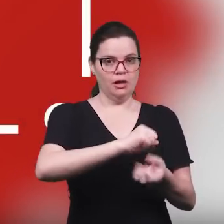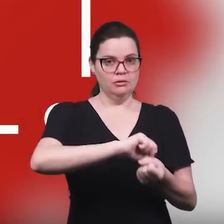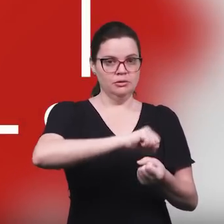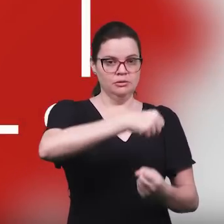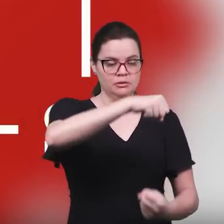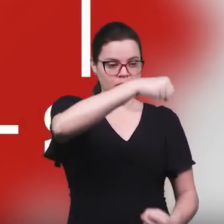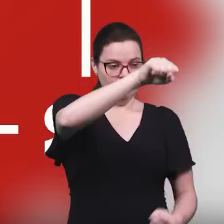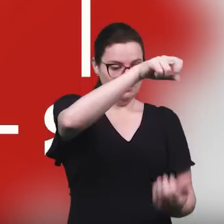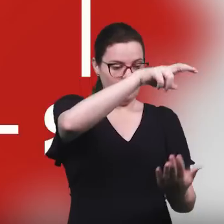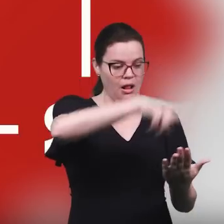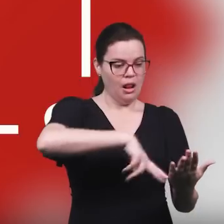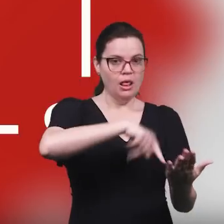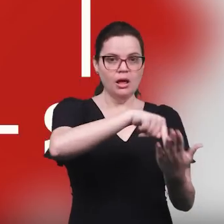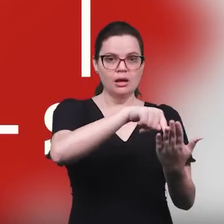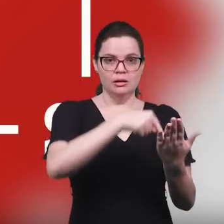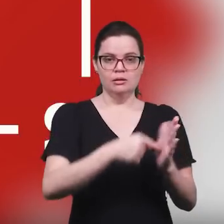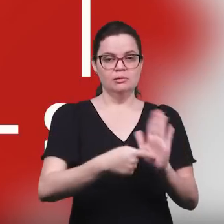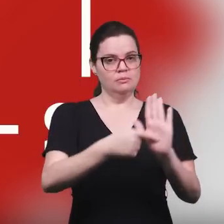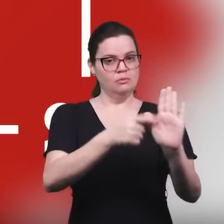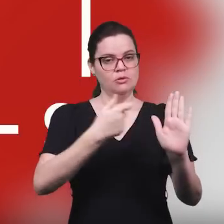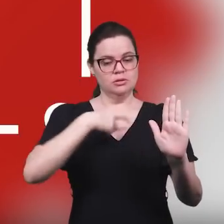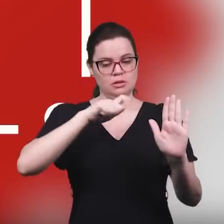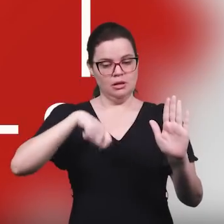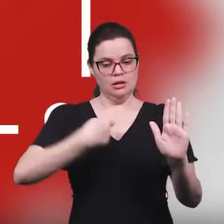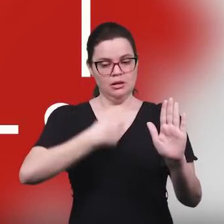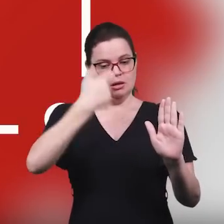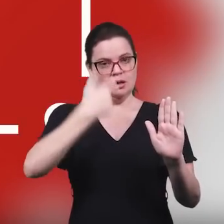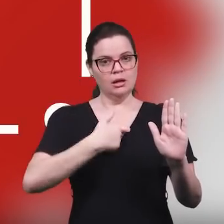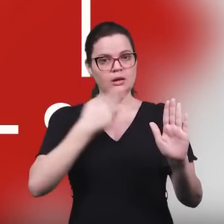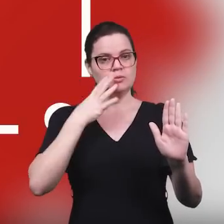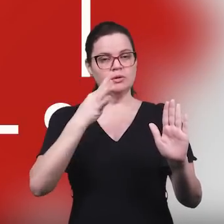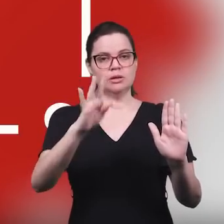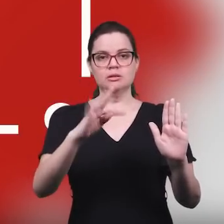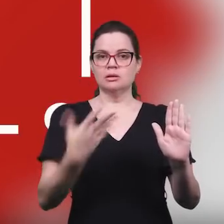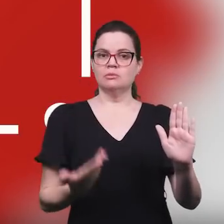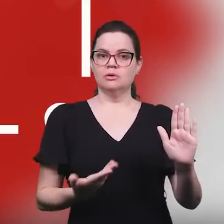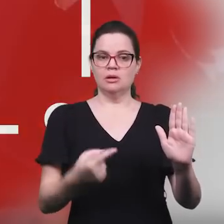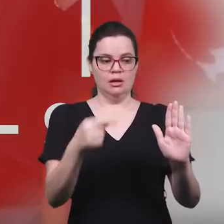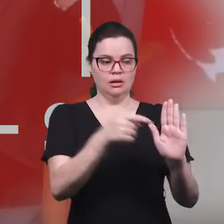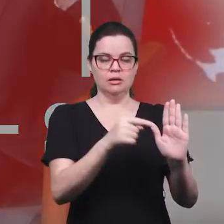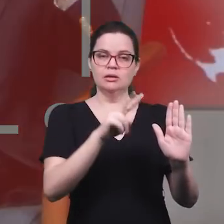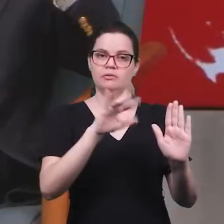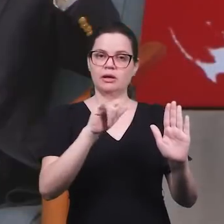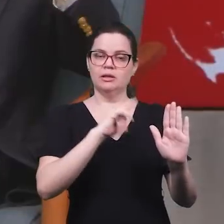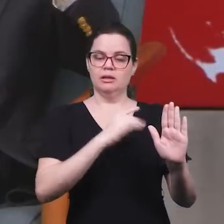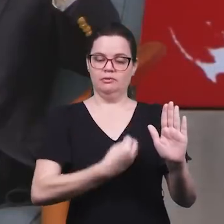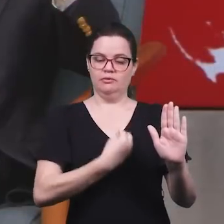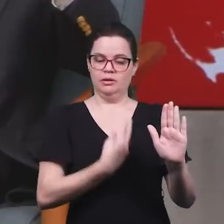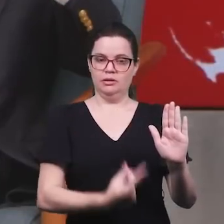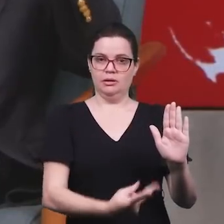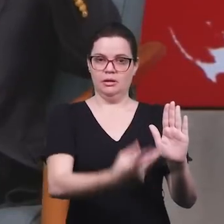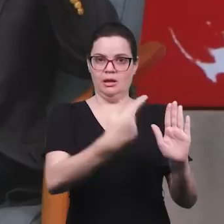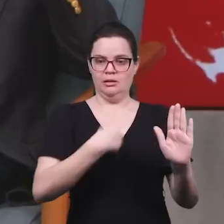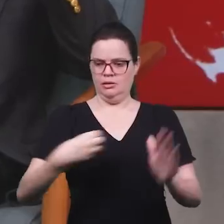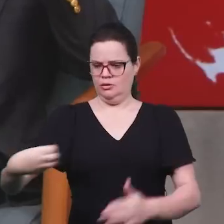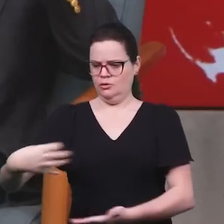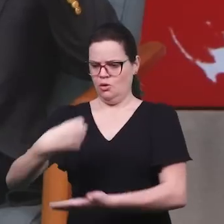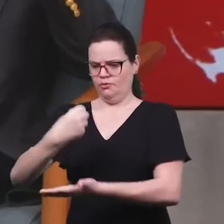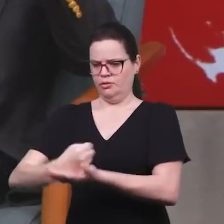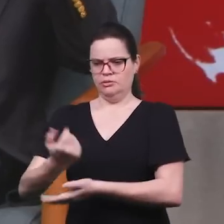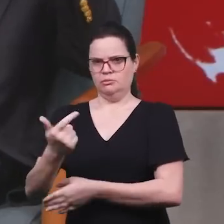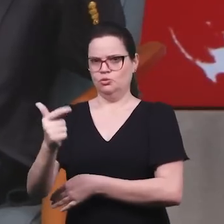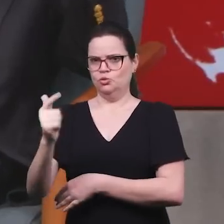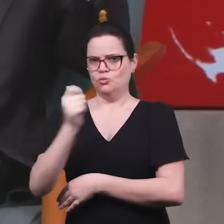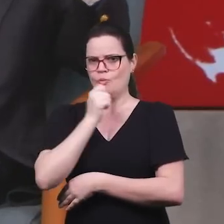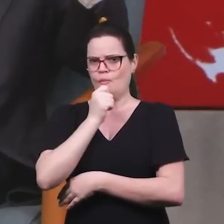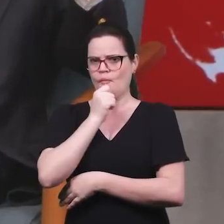vida eterna, e são elas que de mim testificam. Olha, não havia Novo Testamento nessa época.